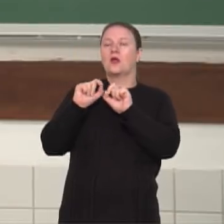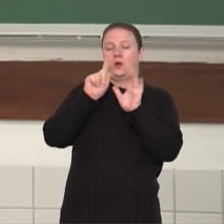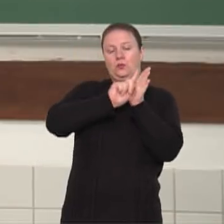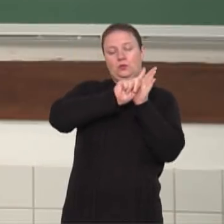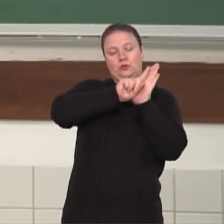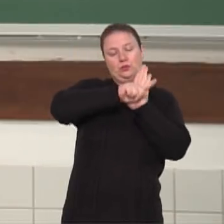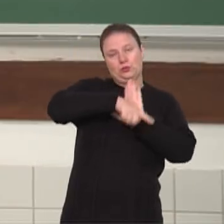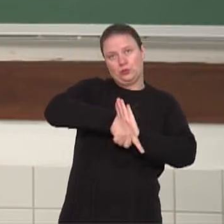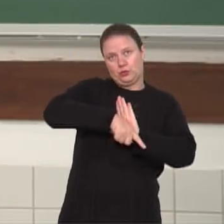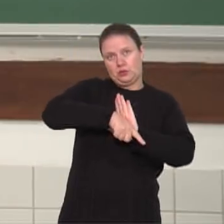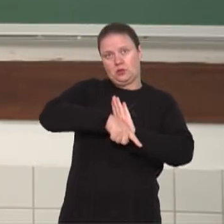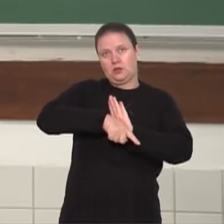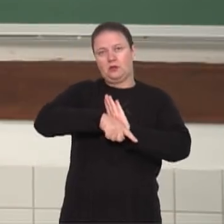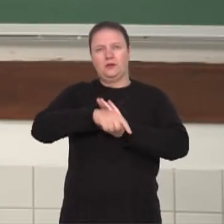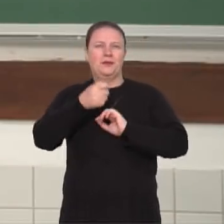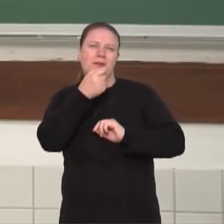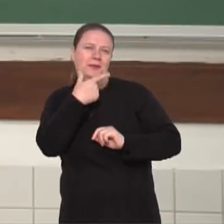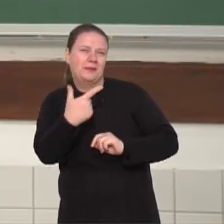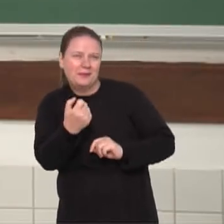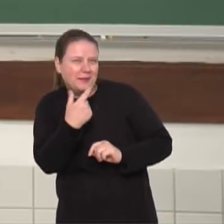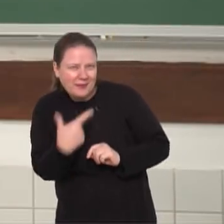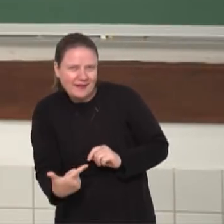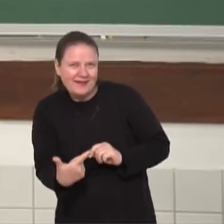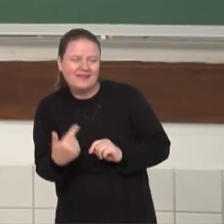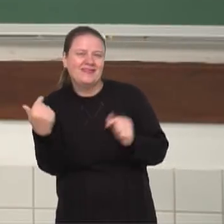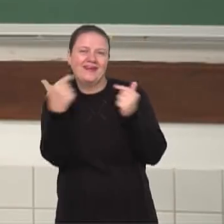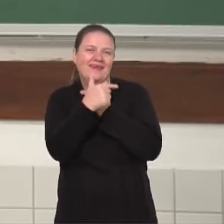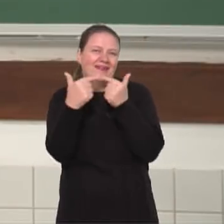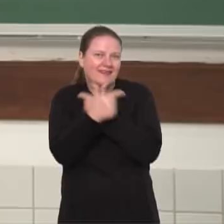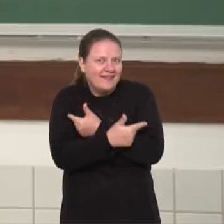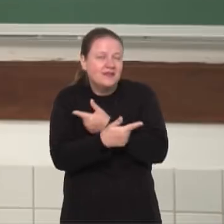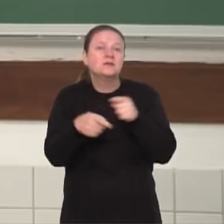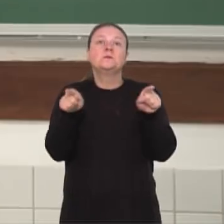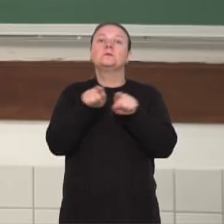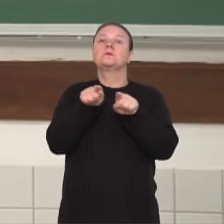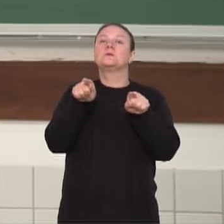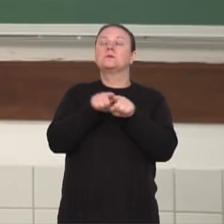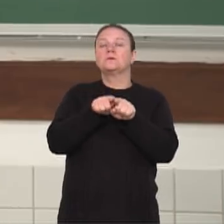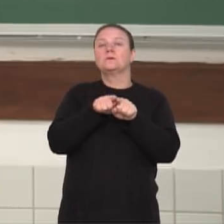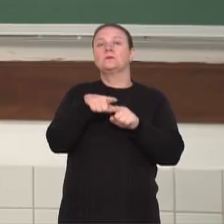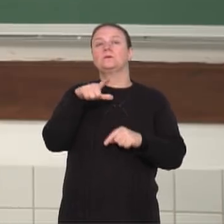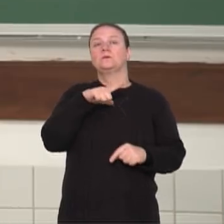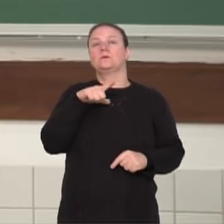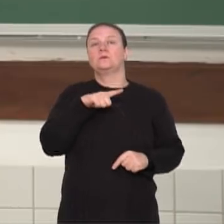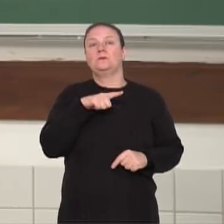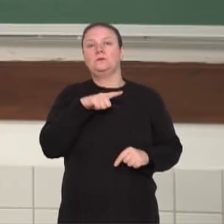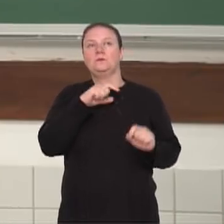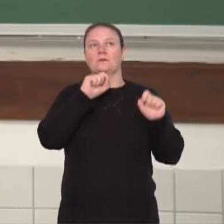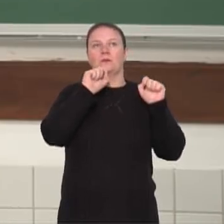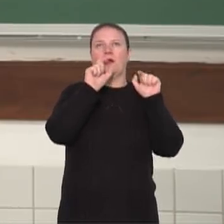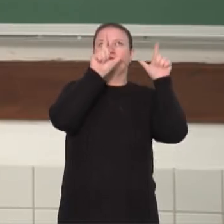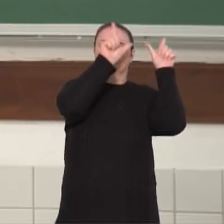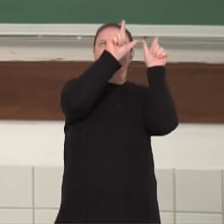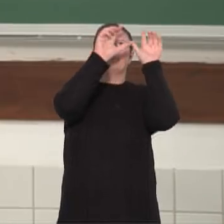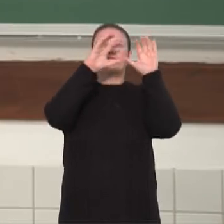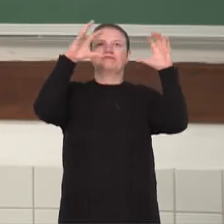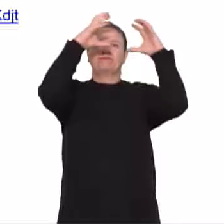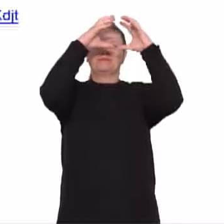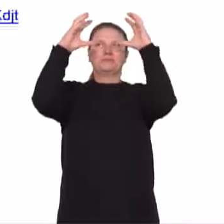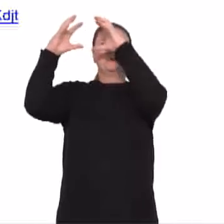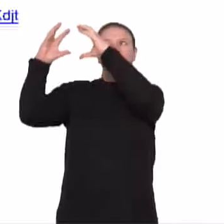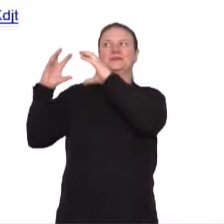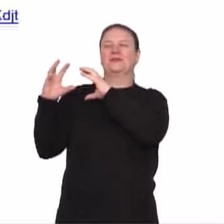que traz a questão do humor, conforme a gente viu. Né? Ali vocês têm os balões que indicam a fala